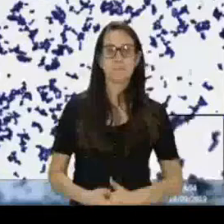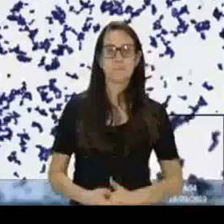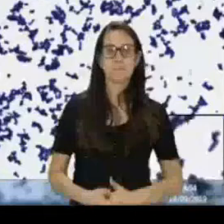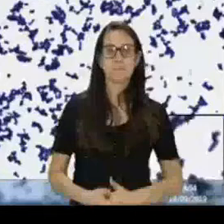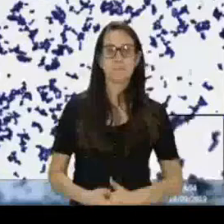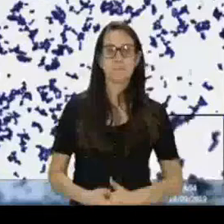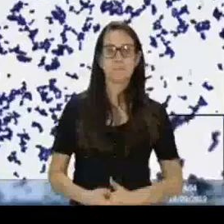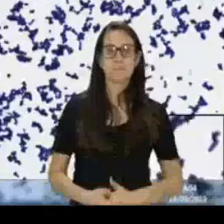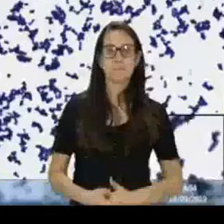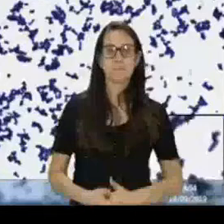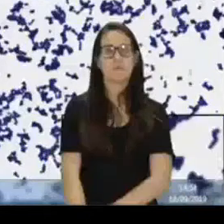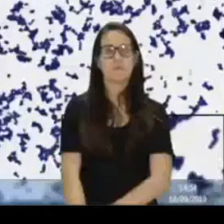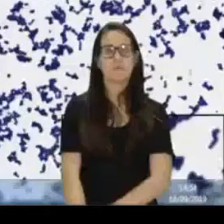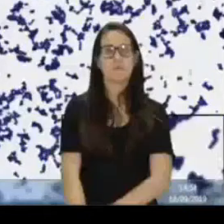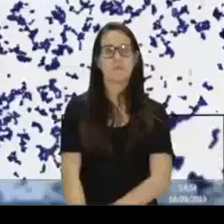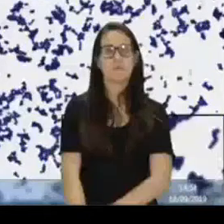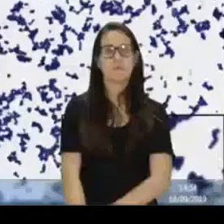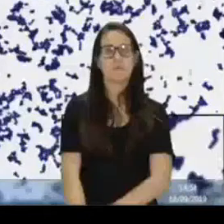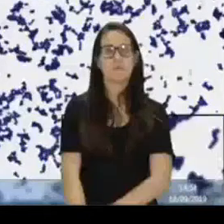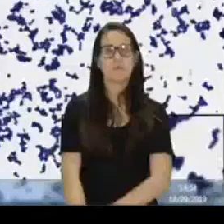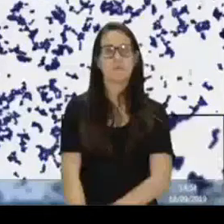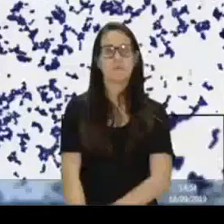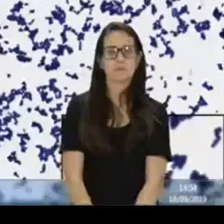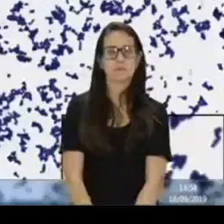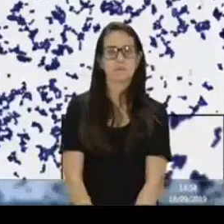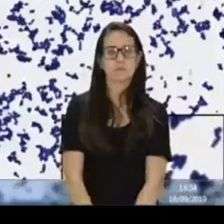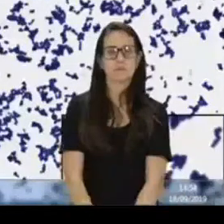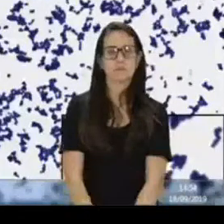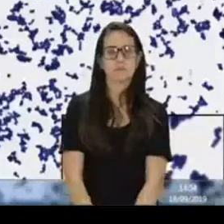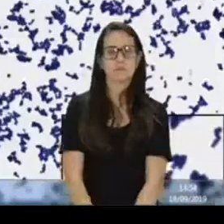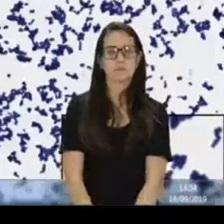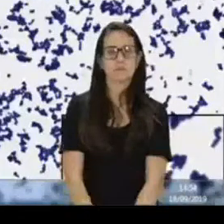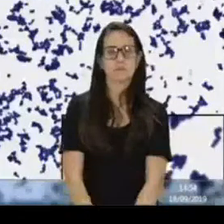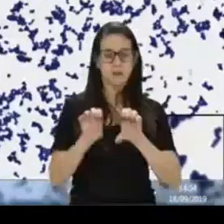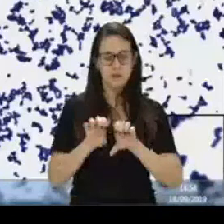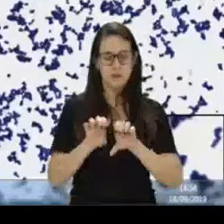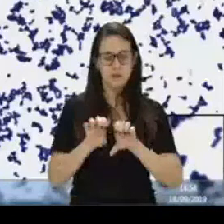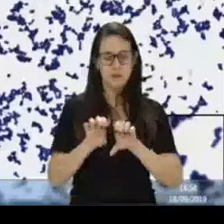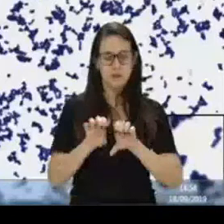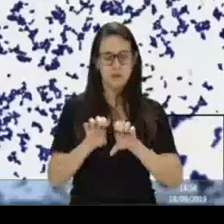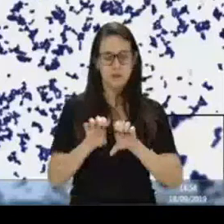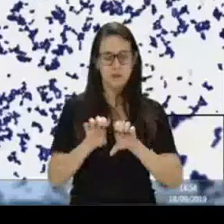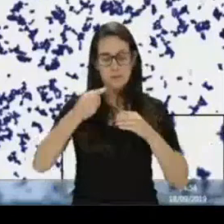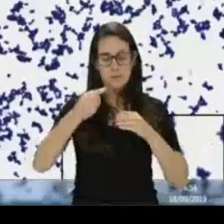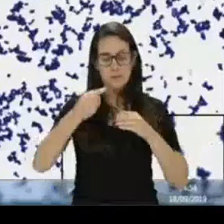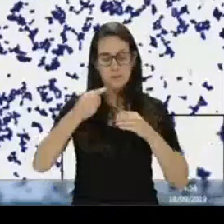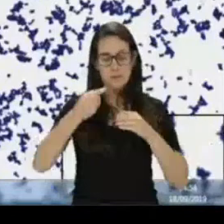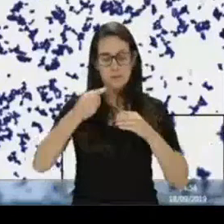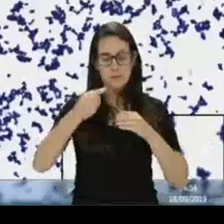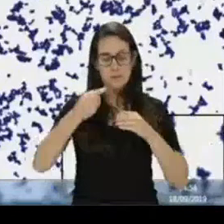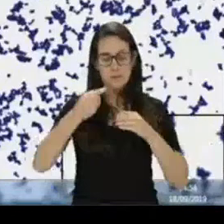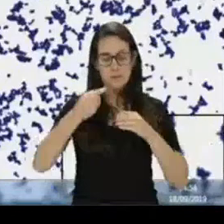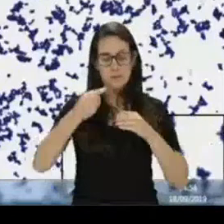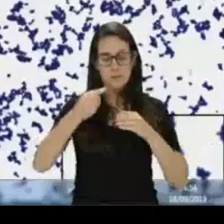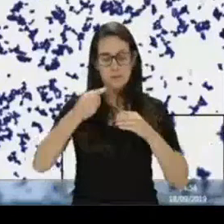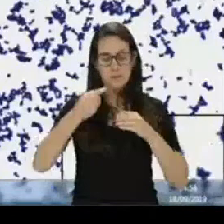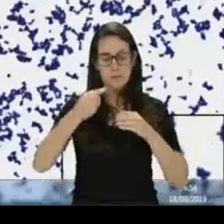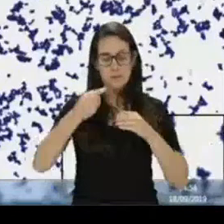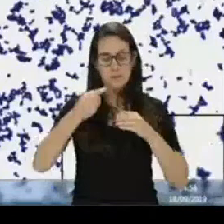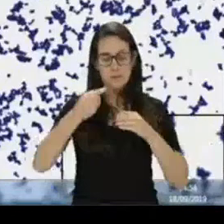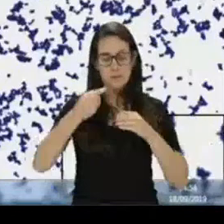delimitando, né, essas células, porque nós sabemos que é a estrutura mais externa à membrana plasmática. Então, por isso que